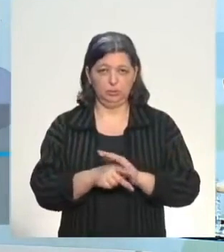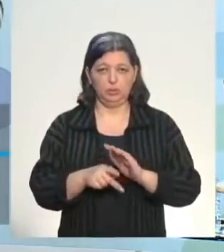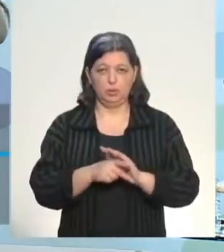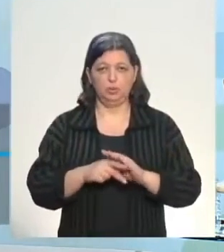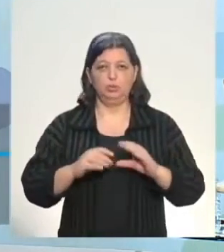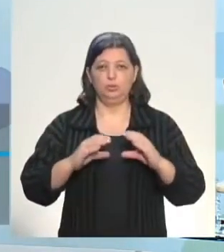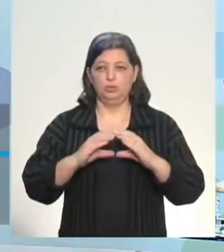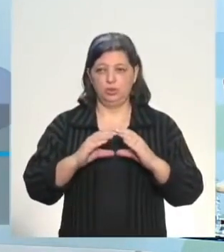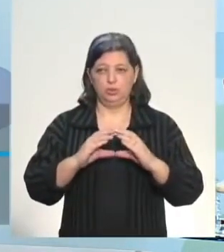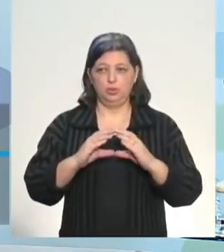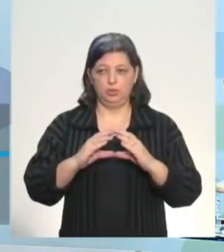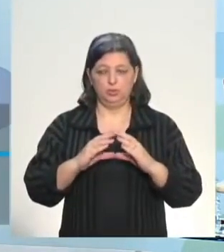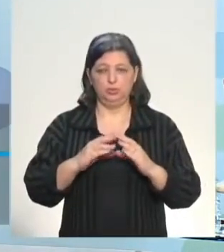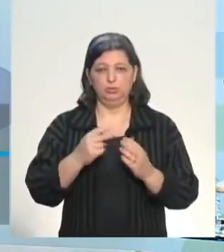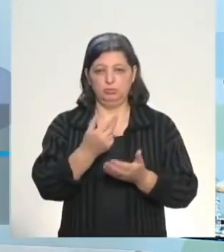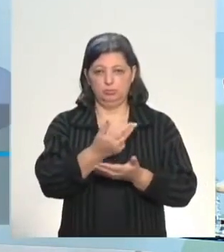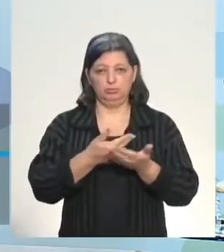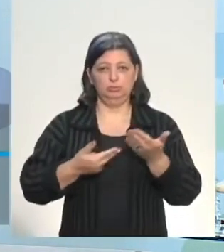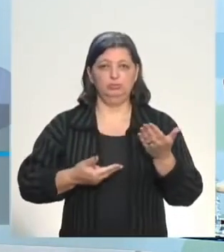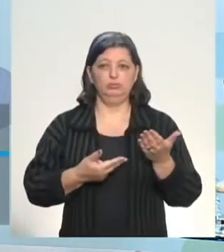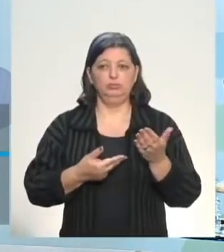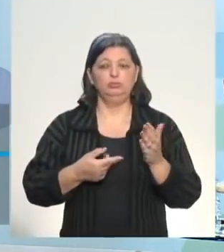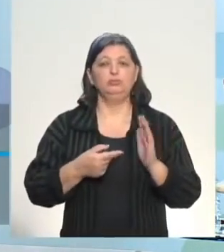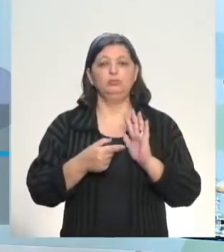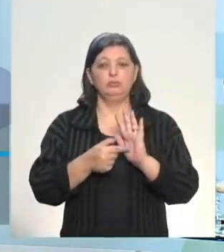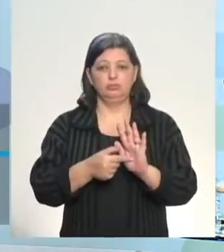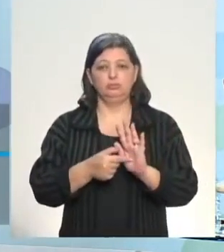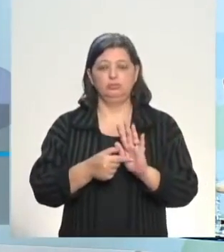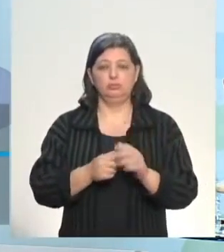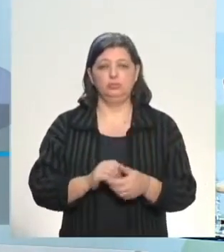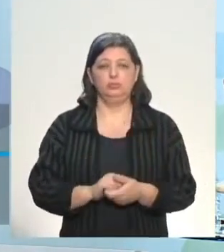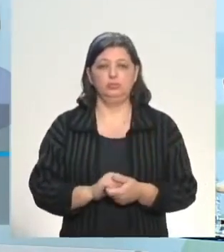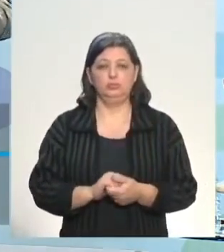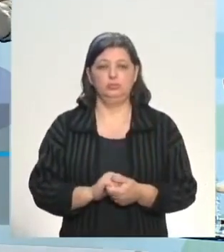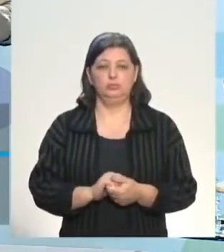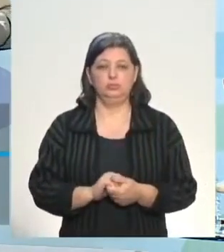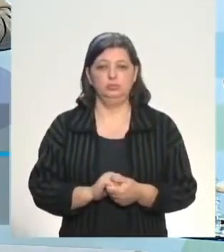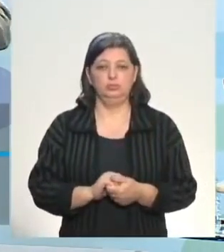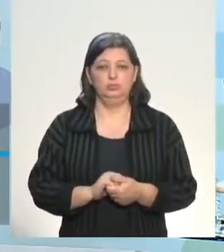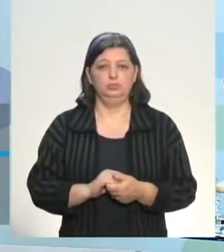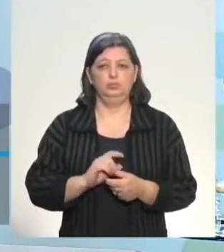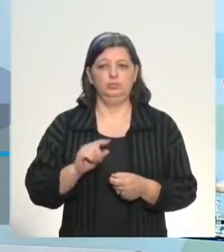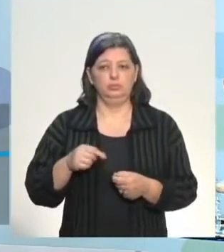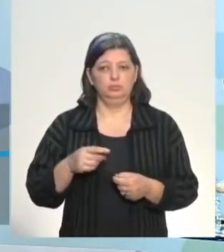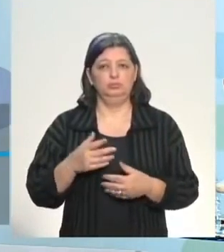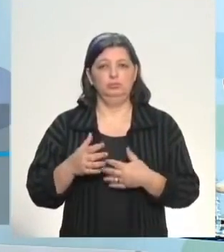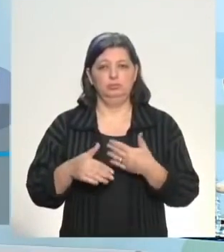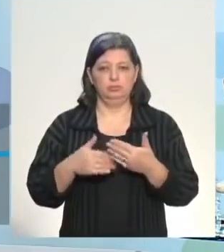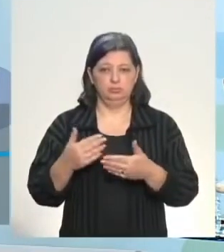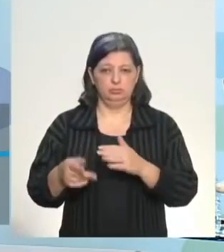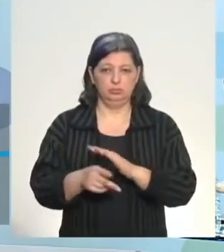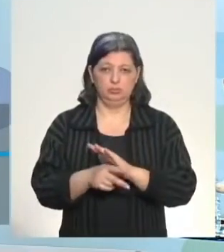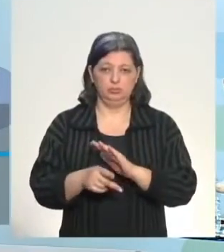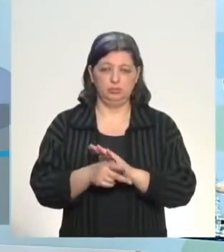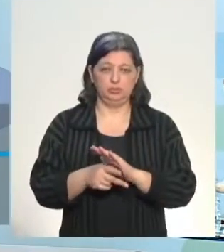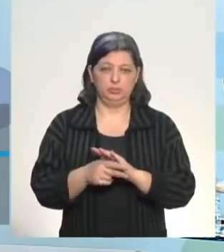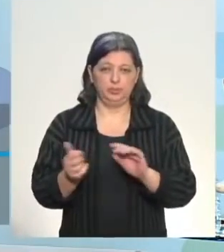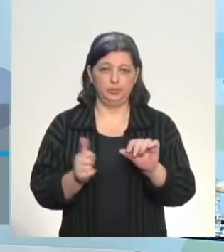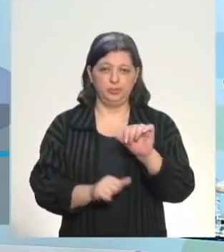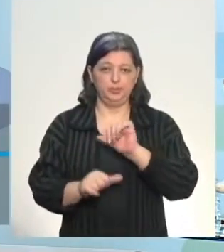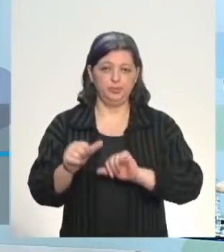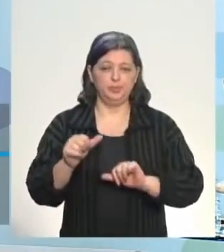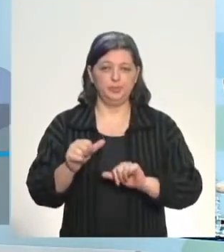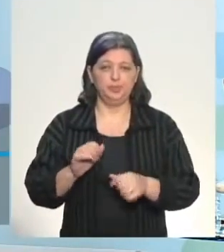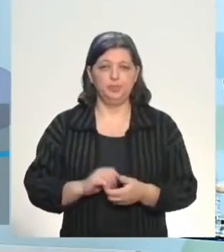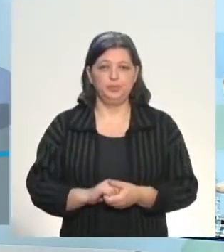figura como um todo, de uma figura qualquer dessa sequência. Aí já cria o processo de generalização. Perceba que a gente falou